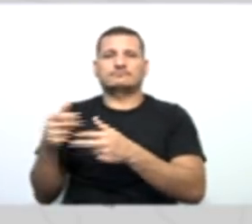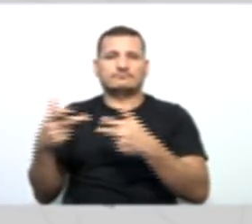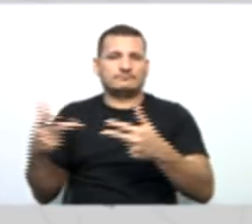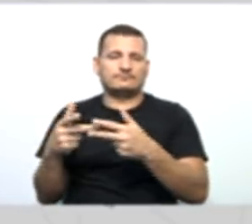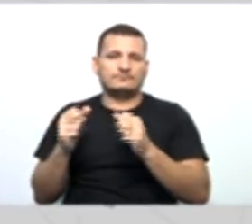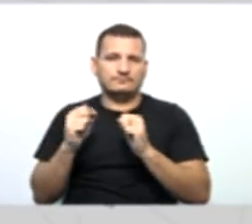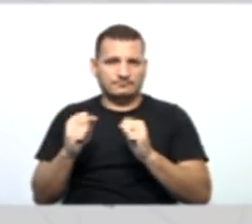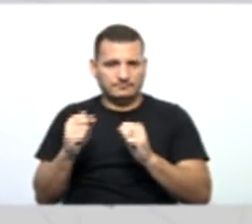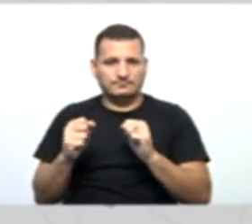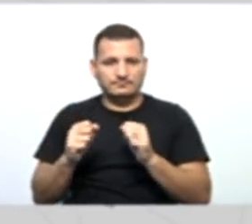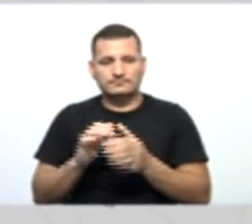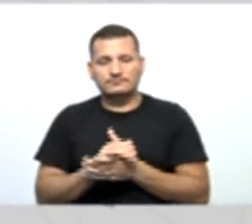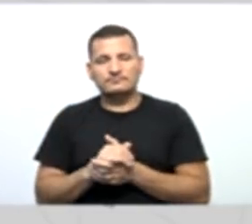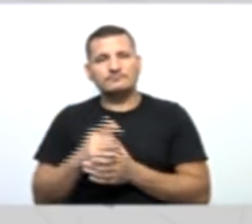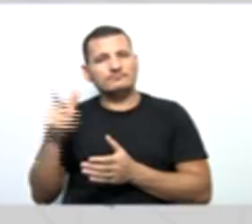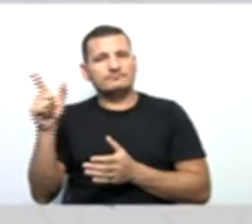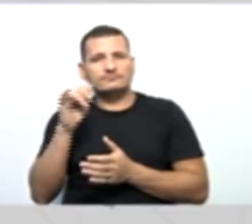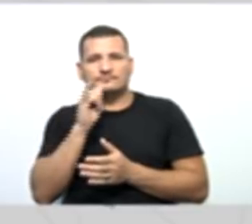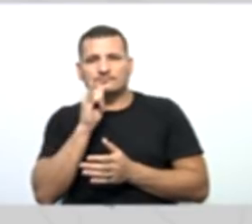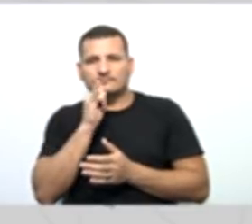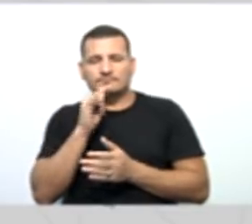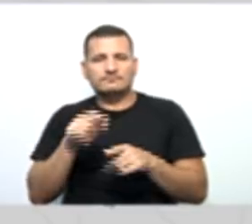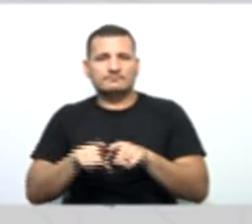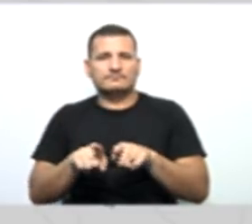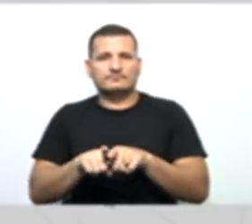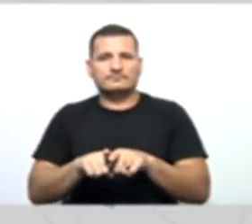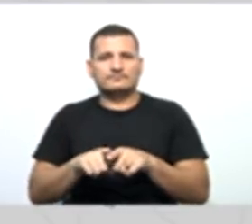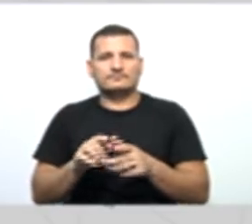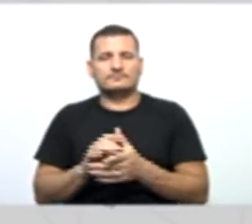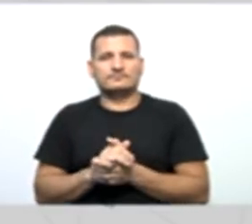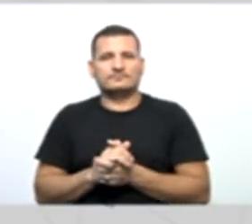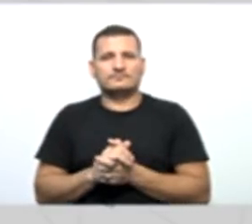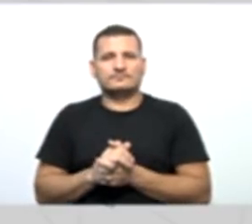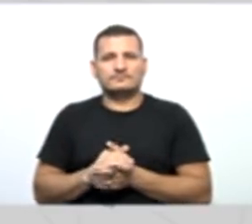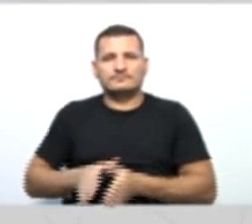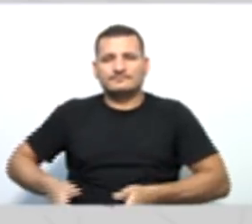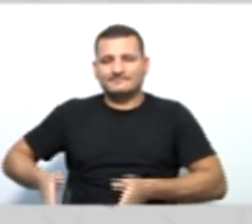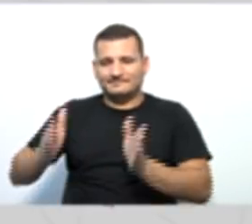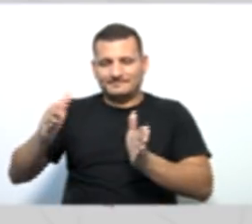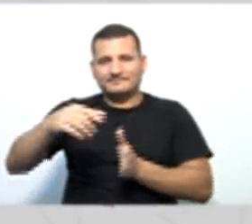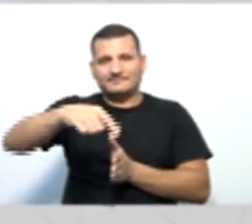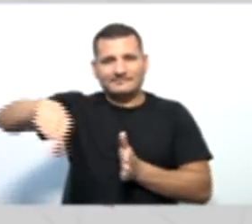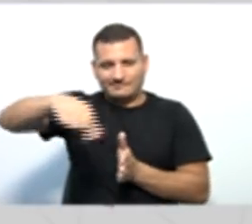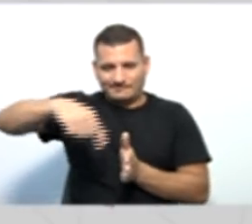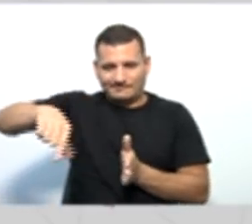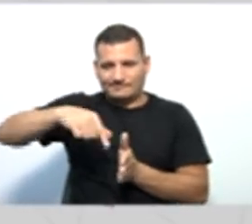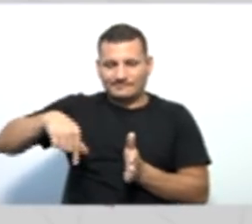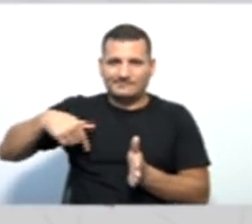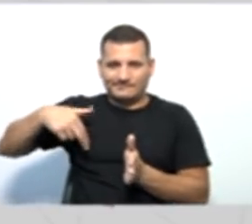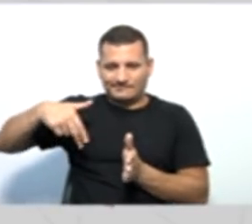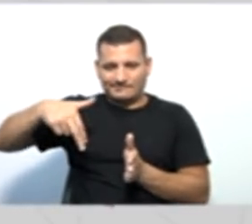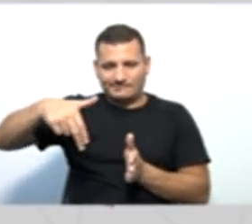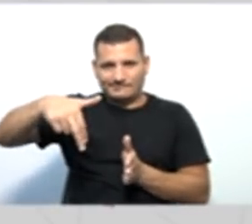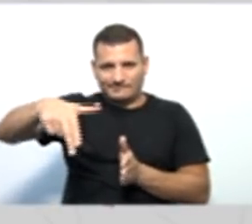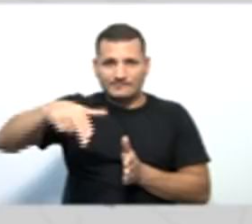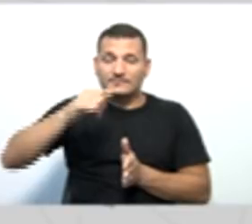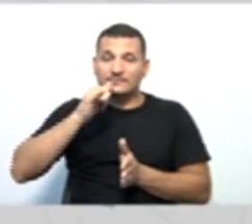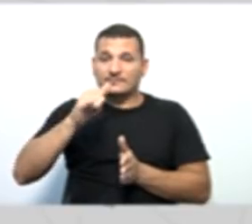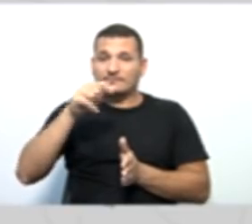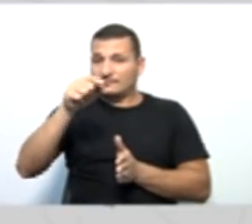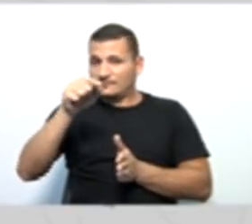é? Outras situações até bobas, como por exemplo, andar na faixa. Se você é pedestre dentro de uma organização,